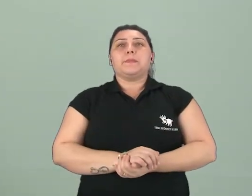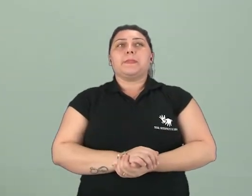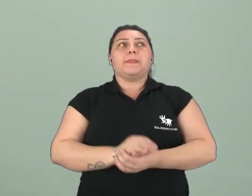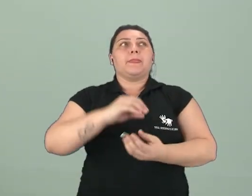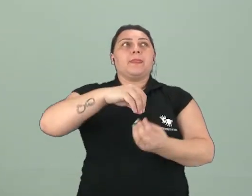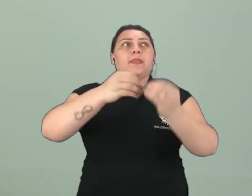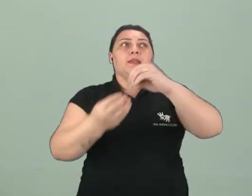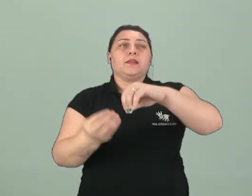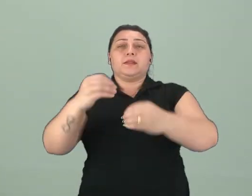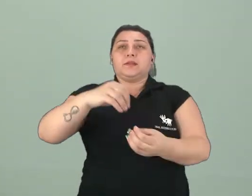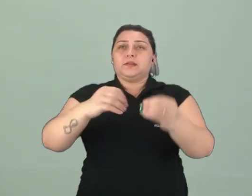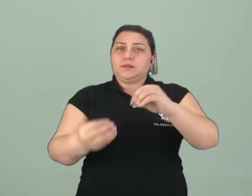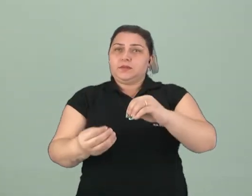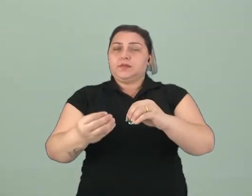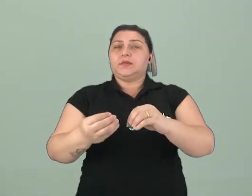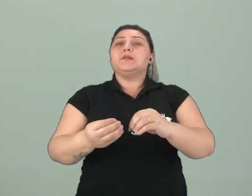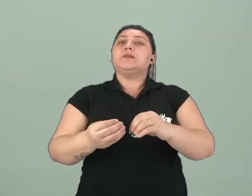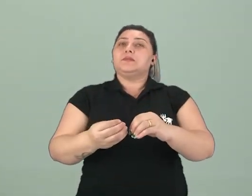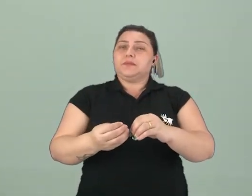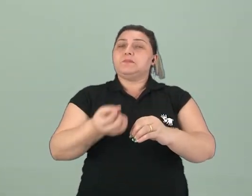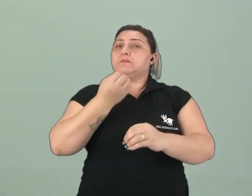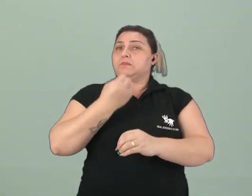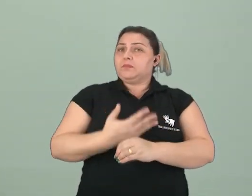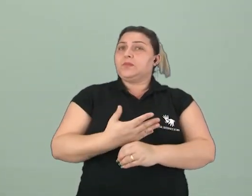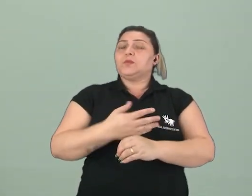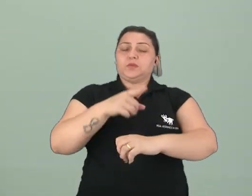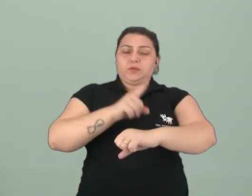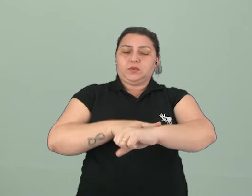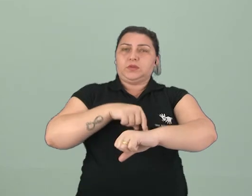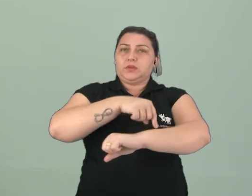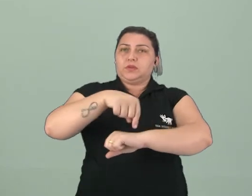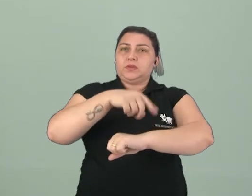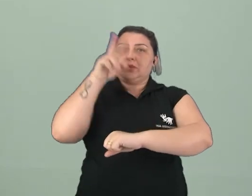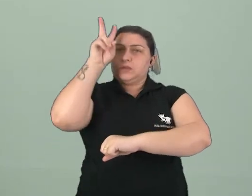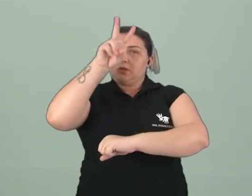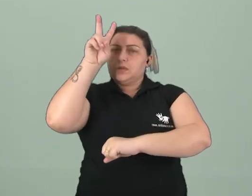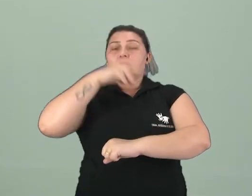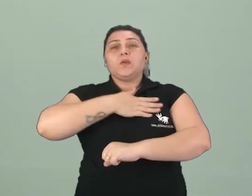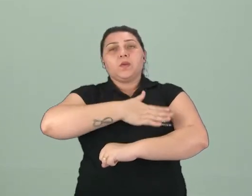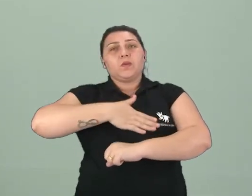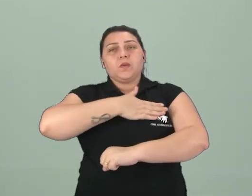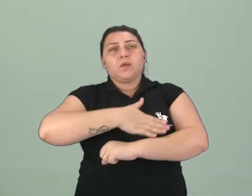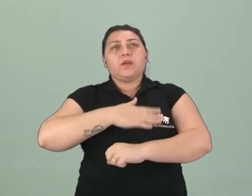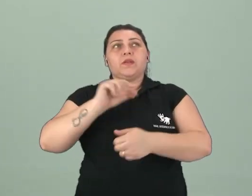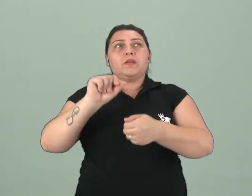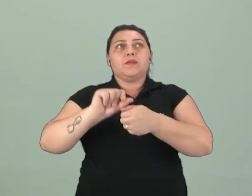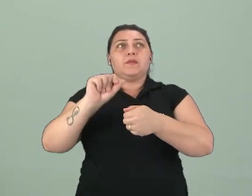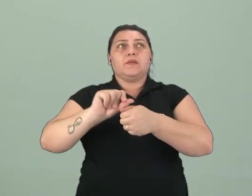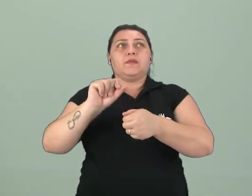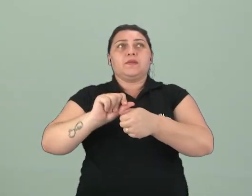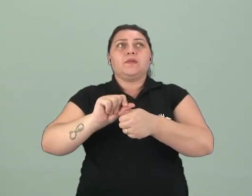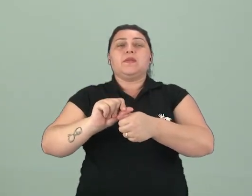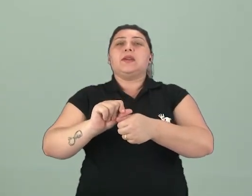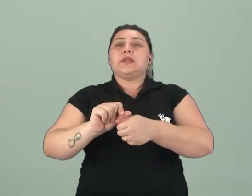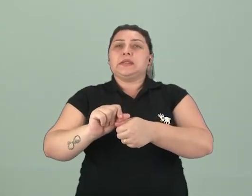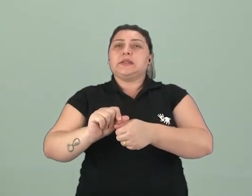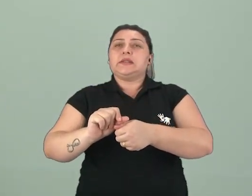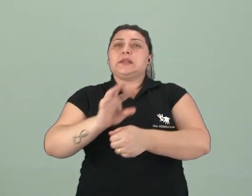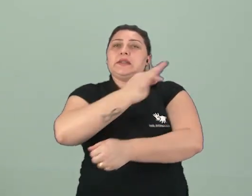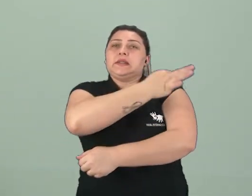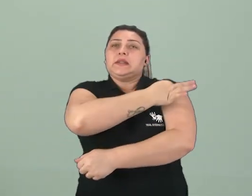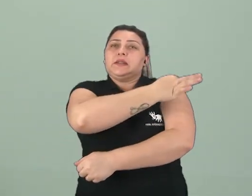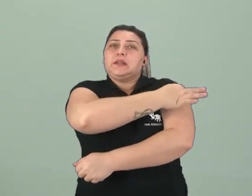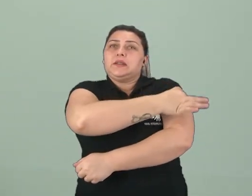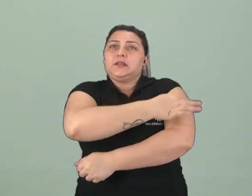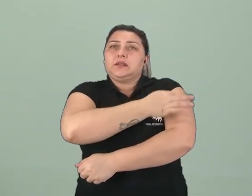ampulheta revolucionou muito, por isso que é o símbolo ali do tempo, né? Da história. Muita gente gosta, por exemplo, de fazer tatuagem da ampulheta. Ela tem uma